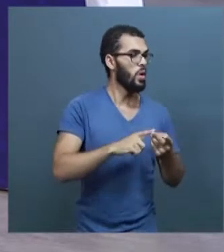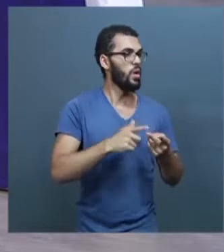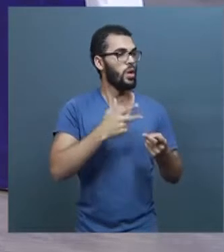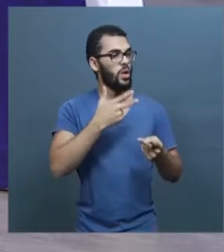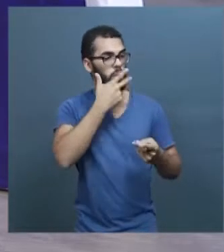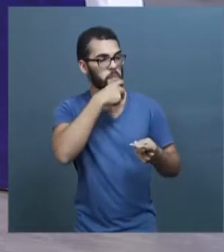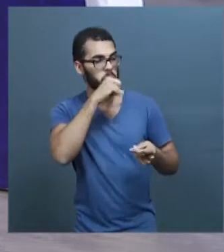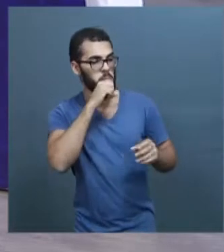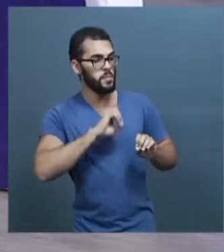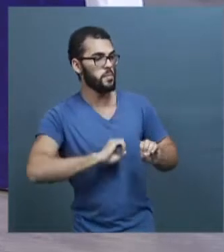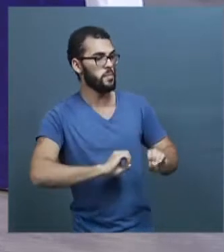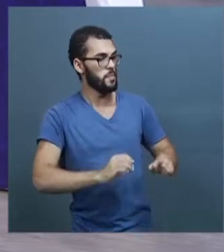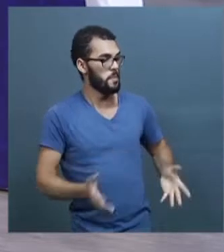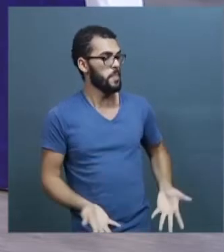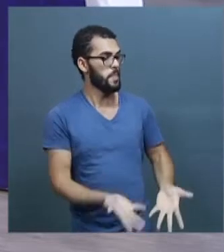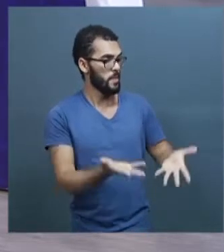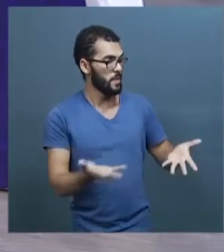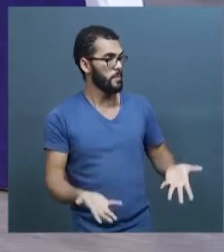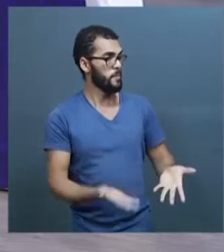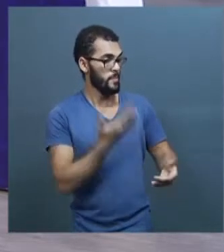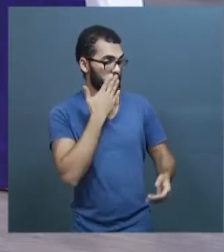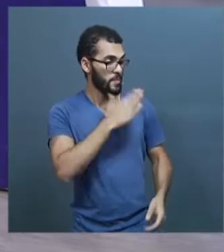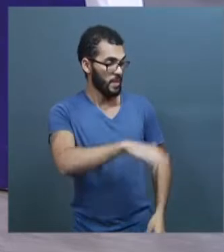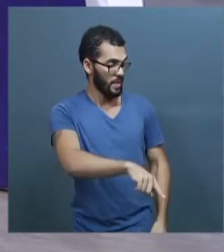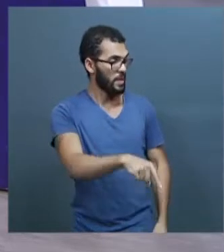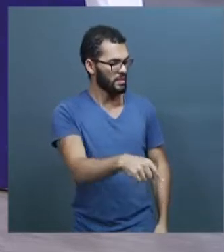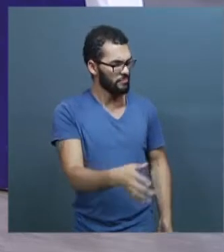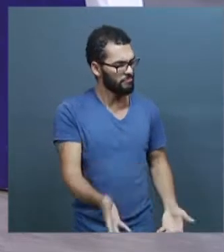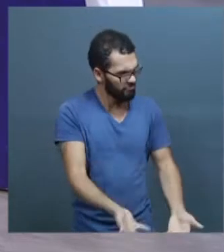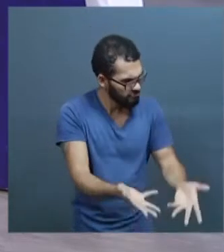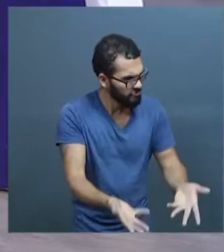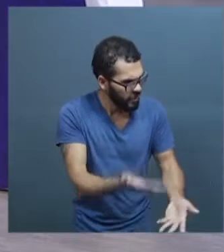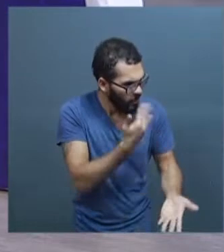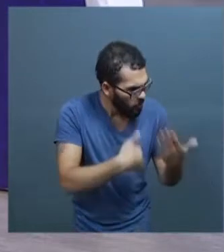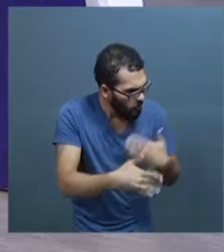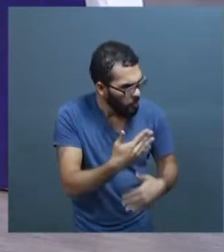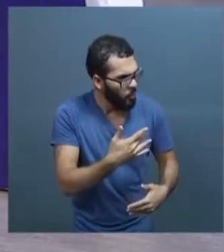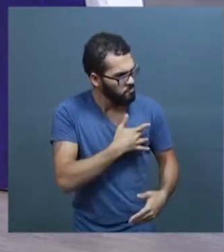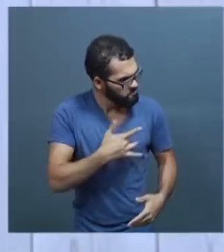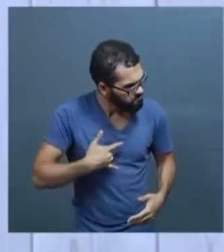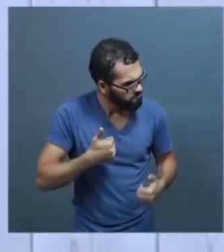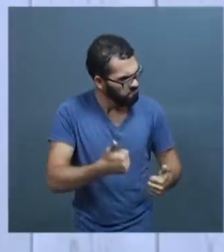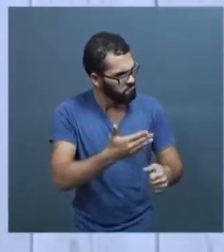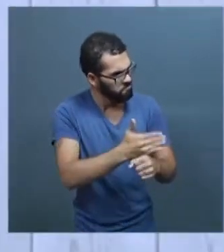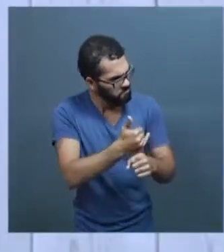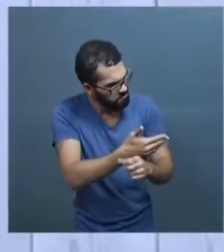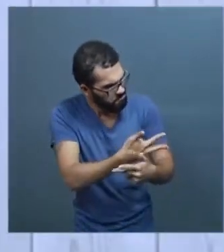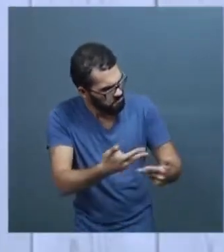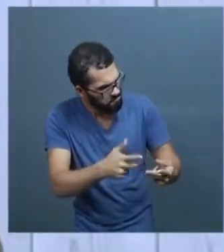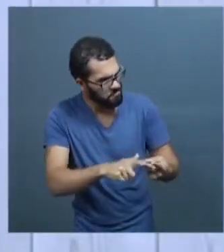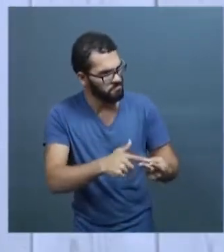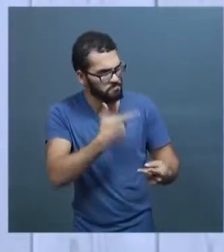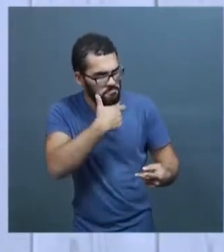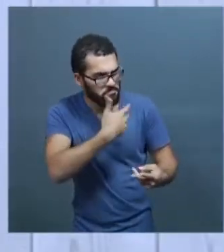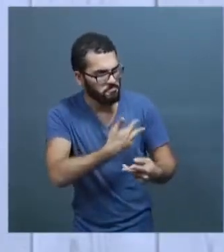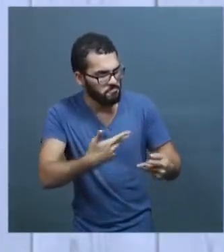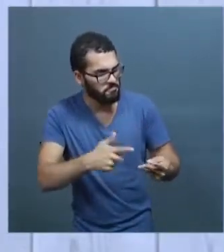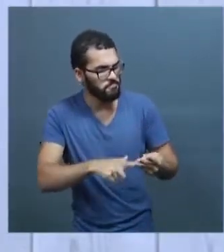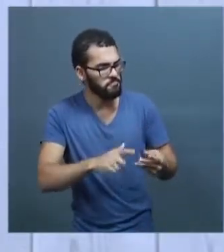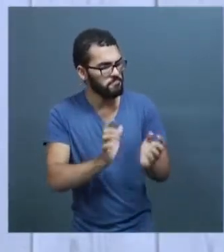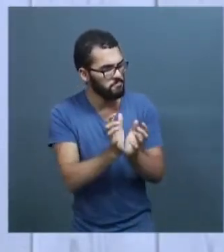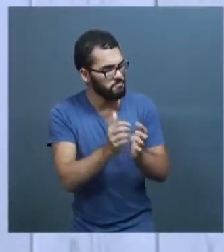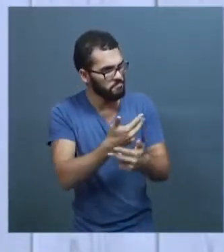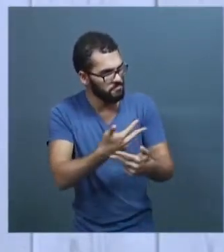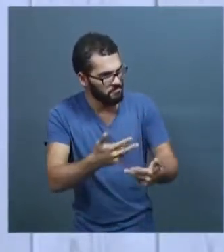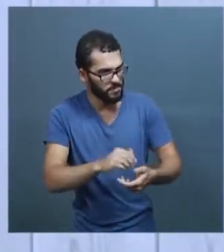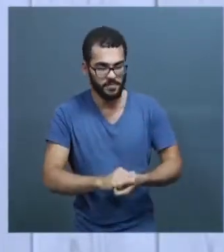crianças a promover esse consumo saudável desde pequeno? É muito preocupante porque assim, já se tornou um problema de